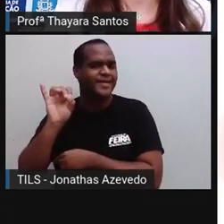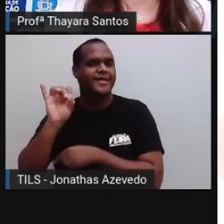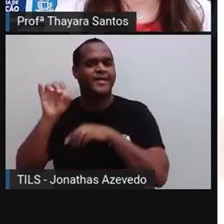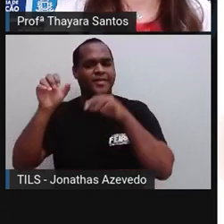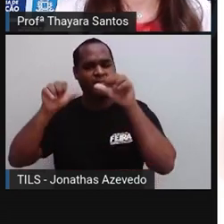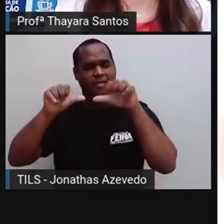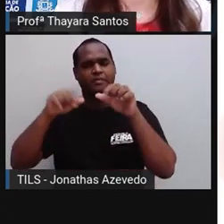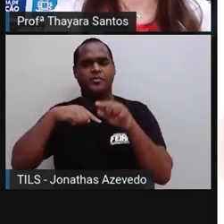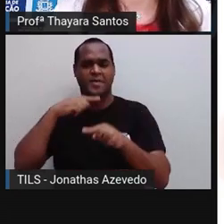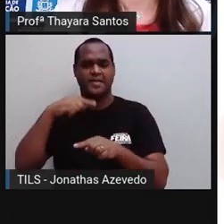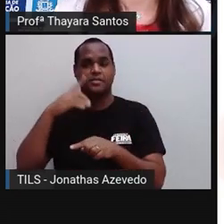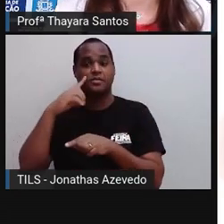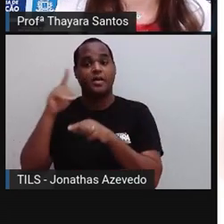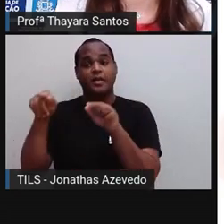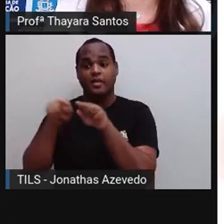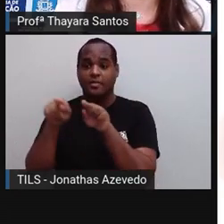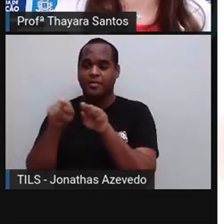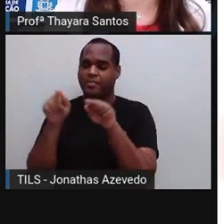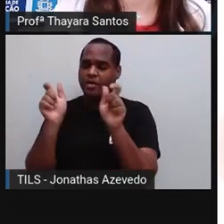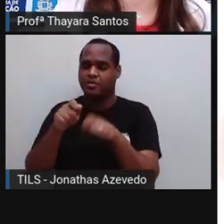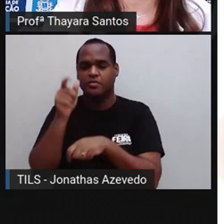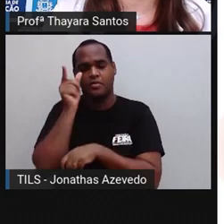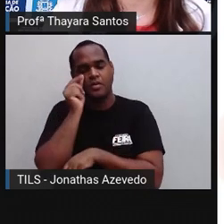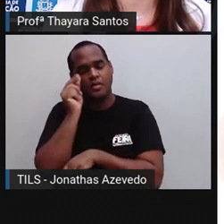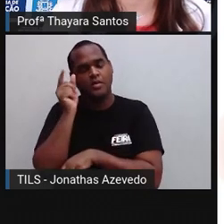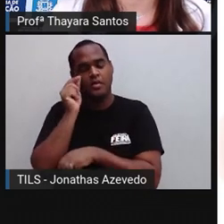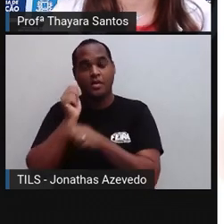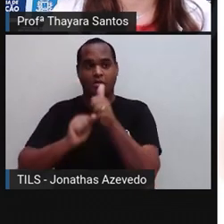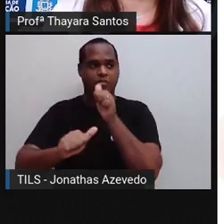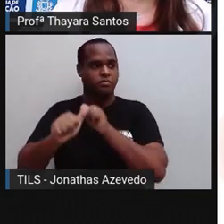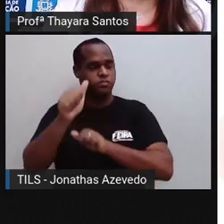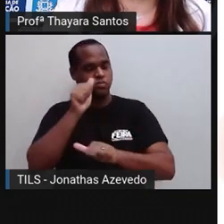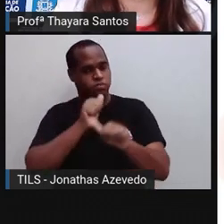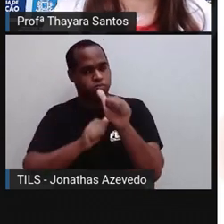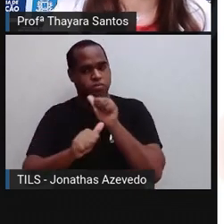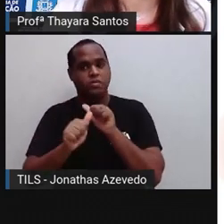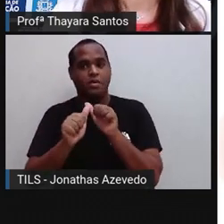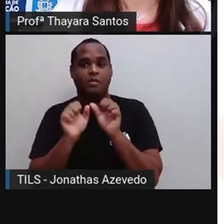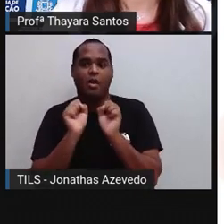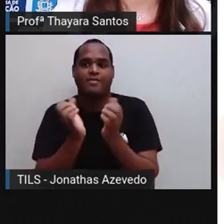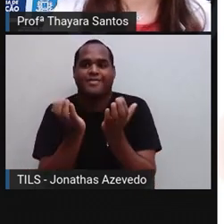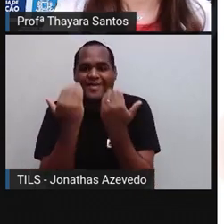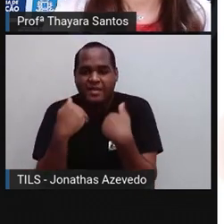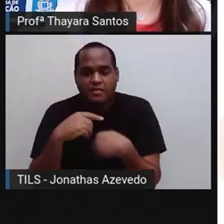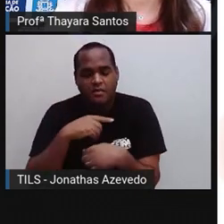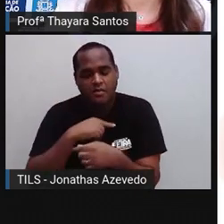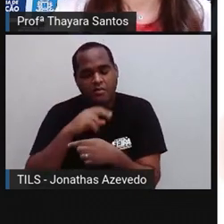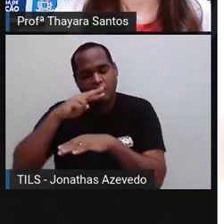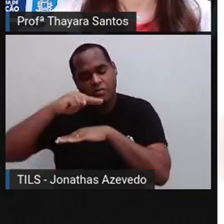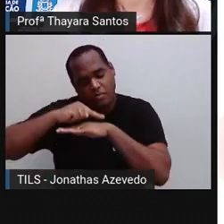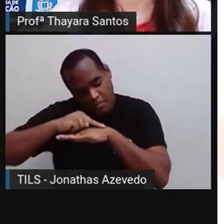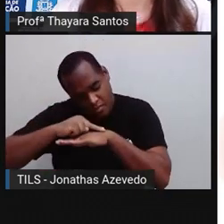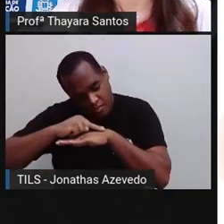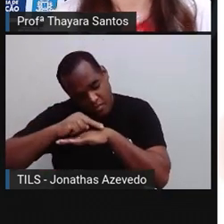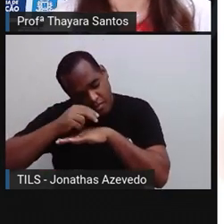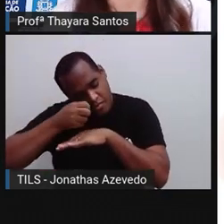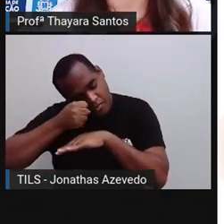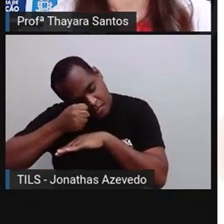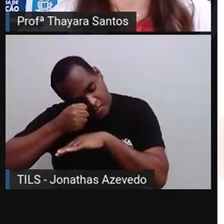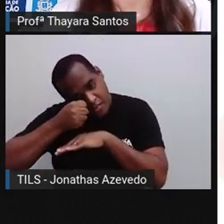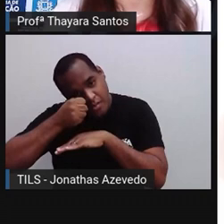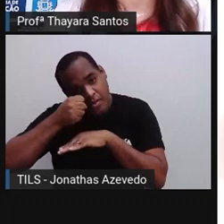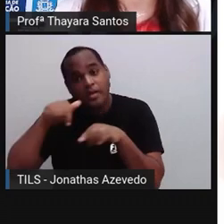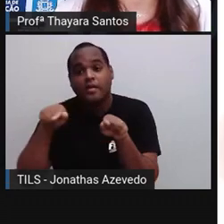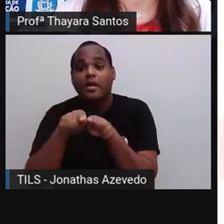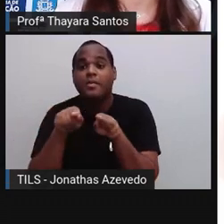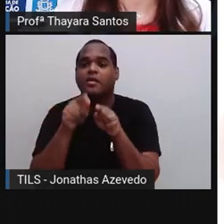Além disso, elas podem produzir sonolência, embriaguez e até levar ao coma. E são exemplos de drogas depressoras do